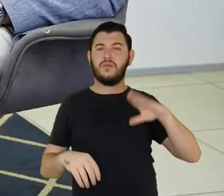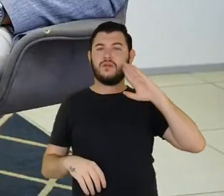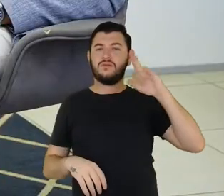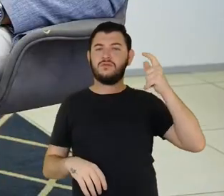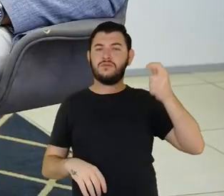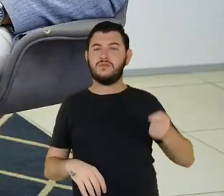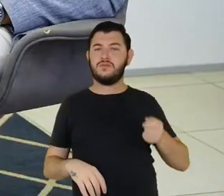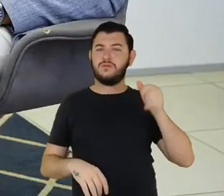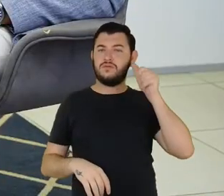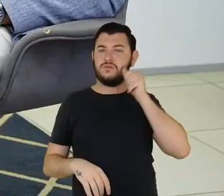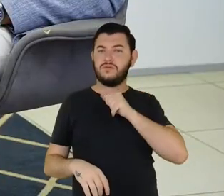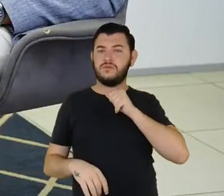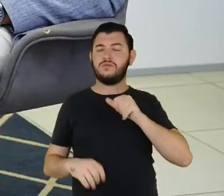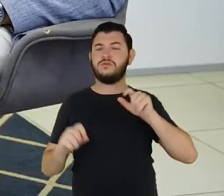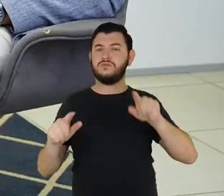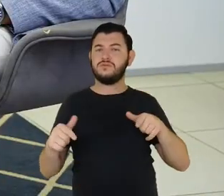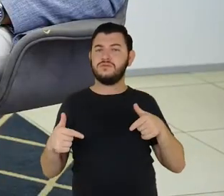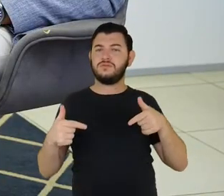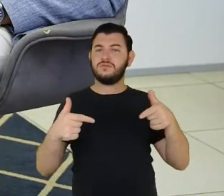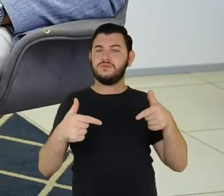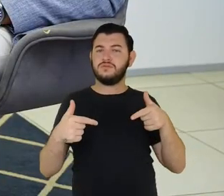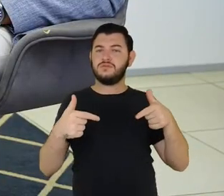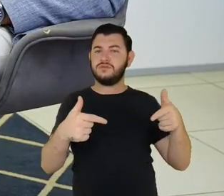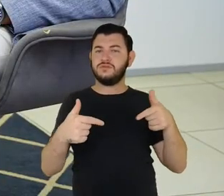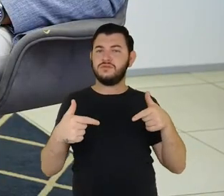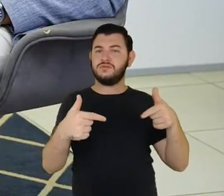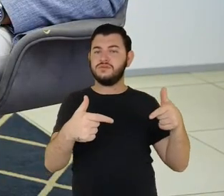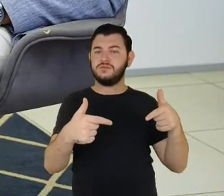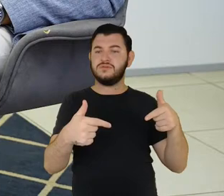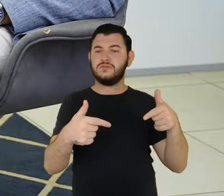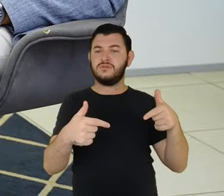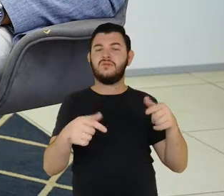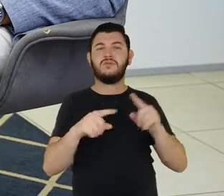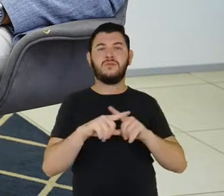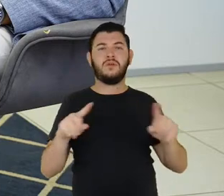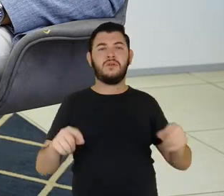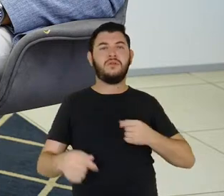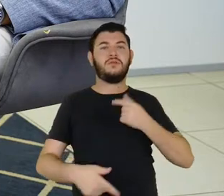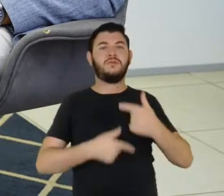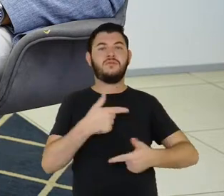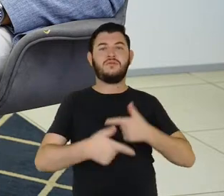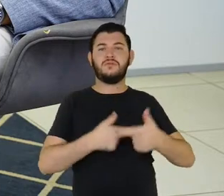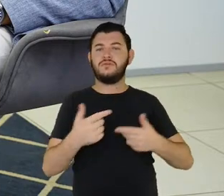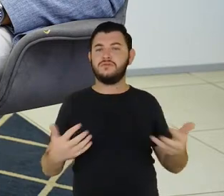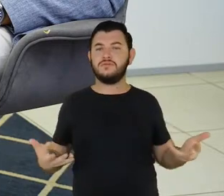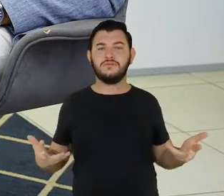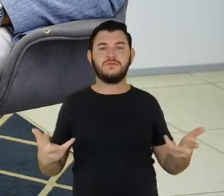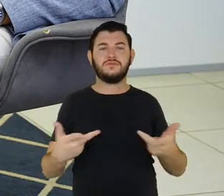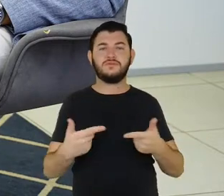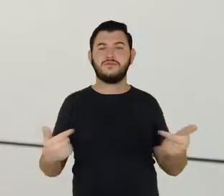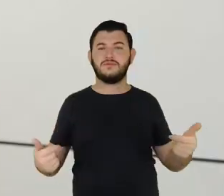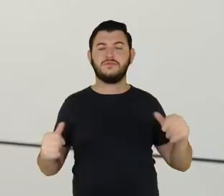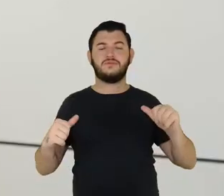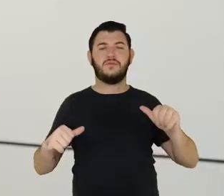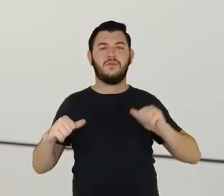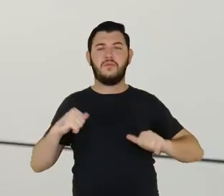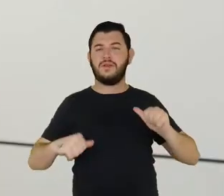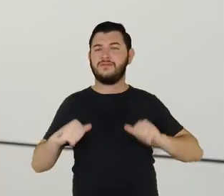a atuação dela realmente foi impecável nesse filme. Ela é muito boa atriz. E essa coisa de